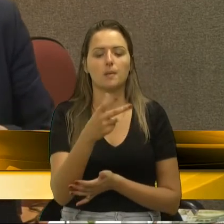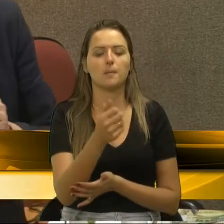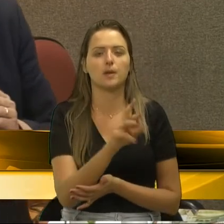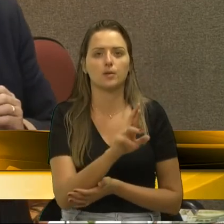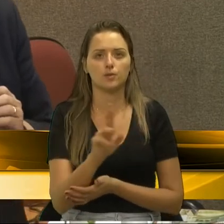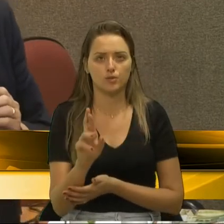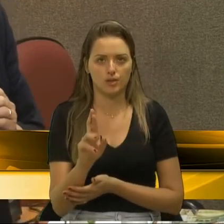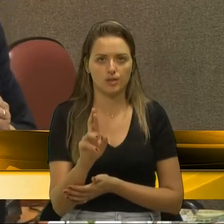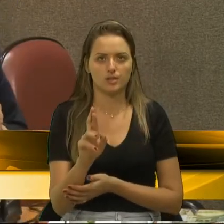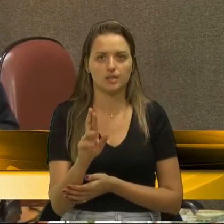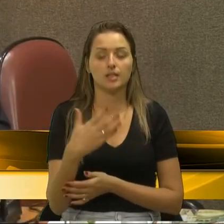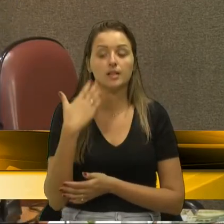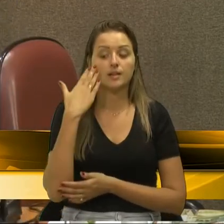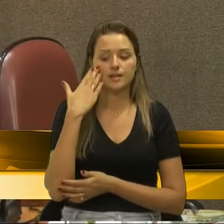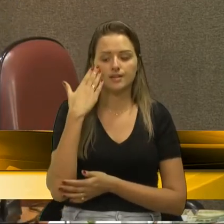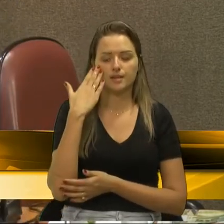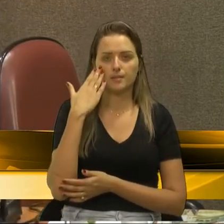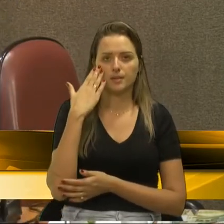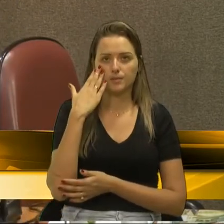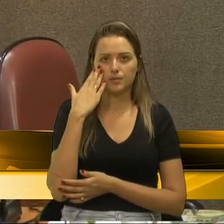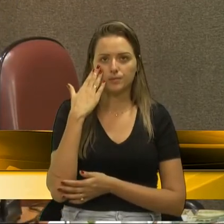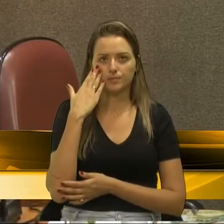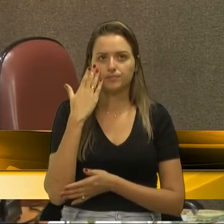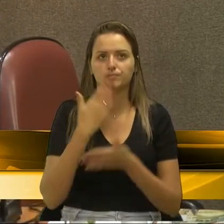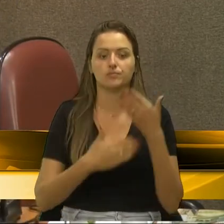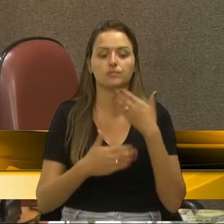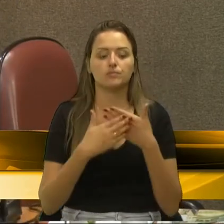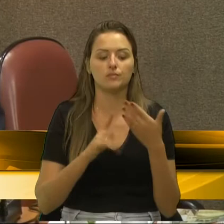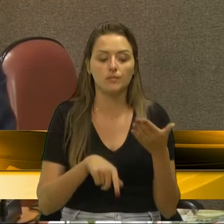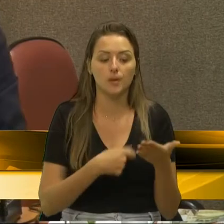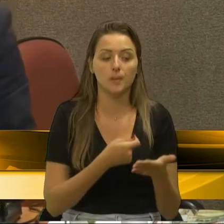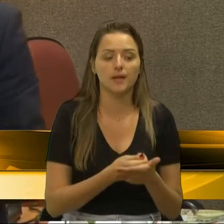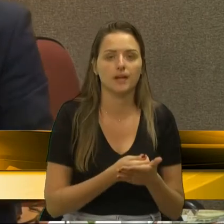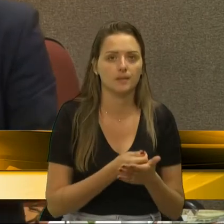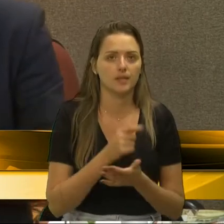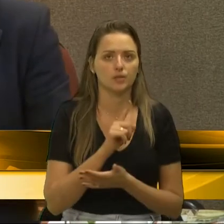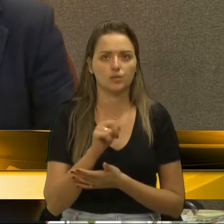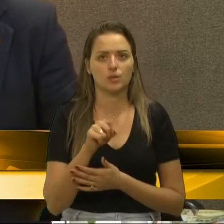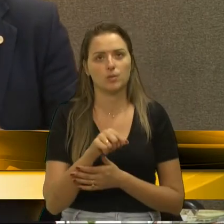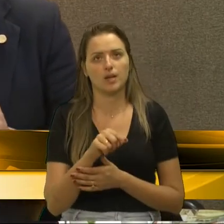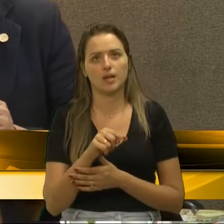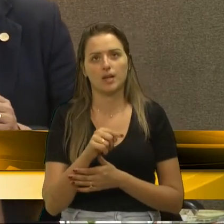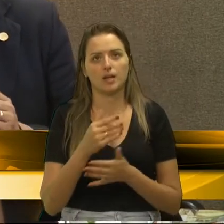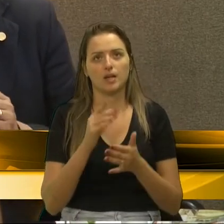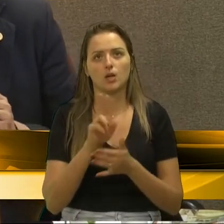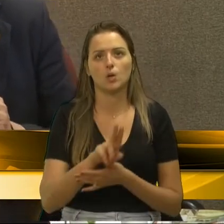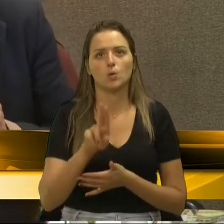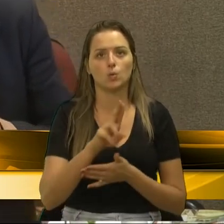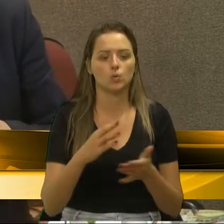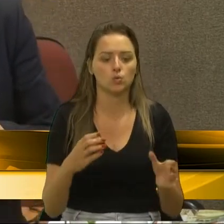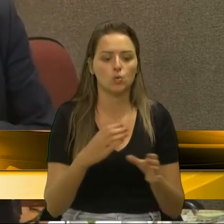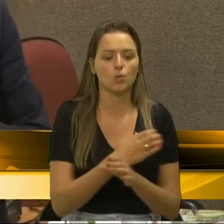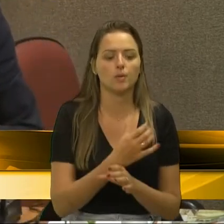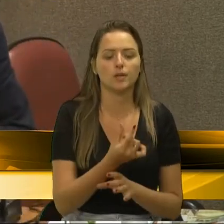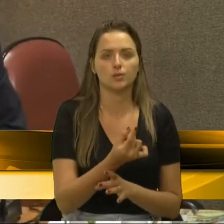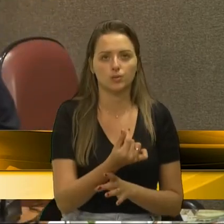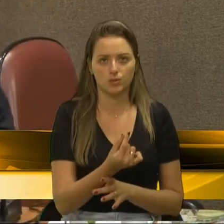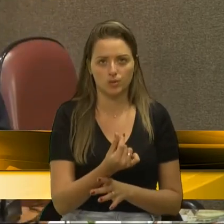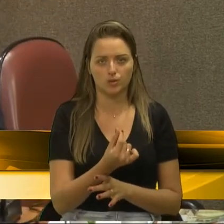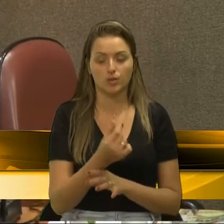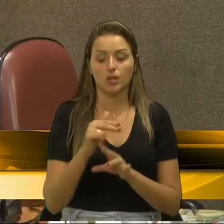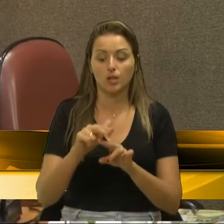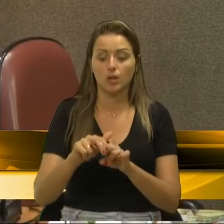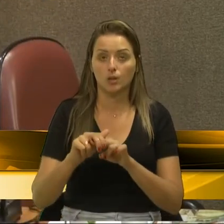reais. Sabemos que as indenizações não perfazem a totalidade deste valor e, nesse